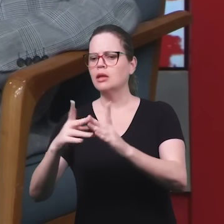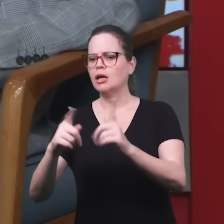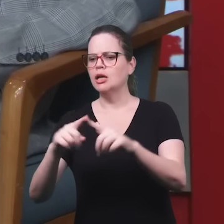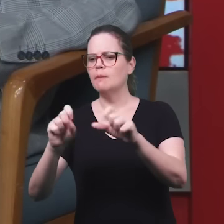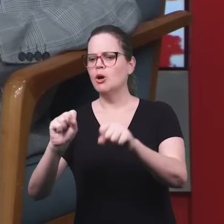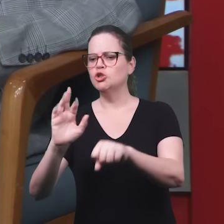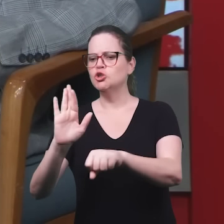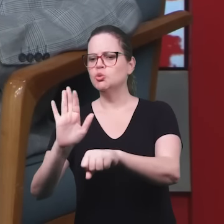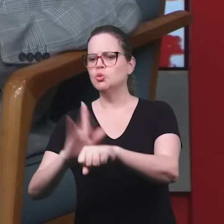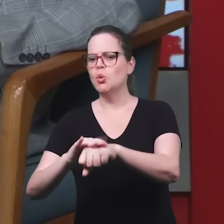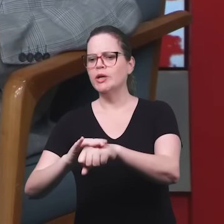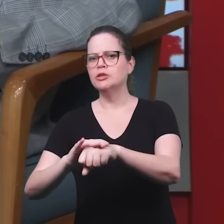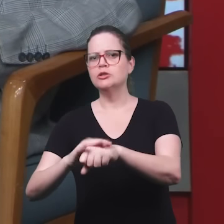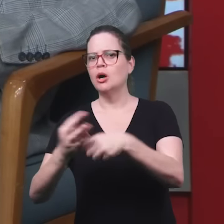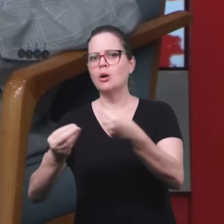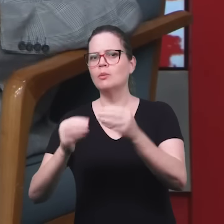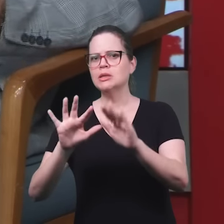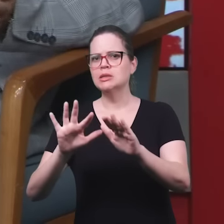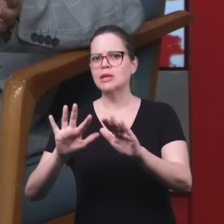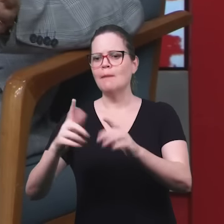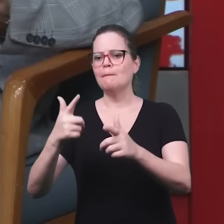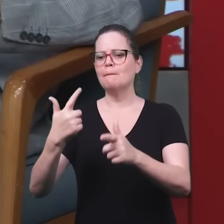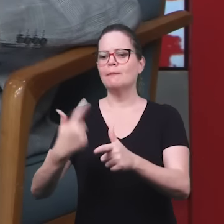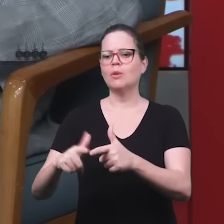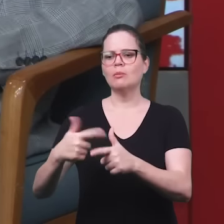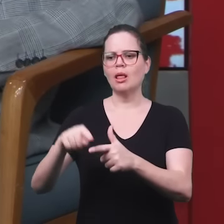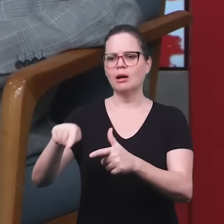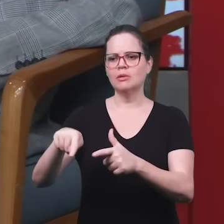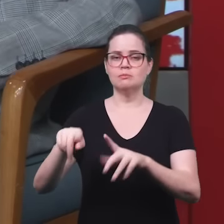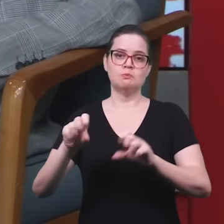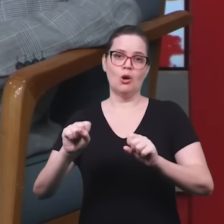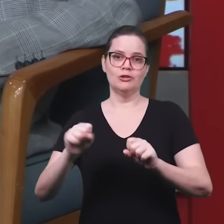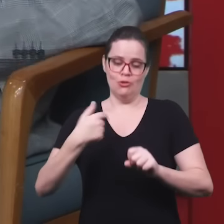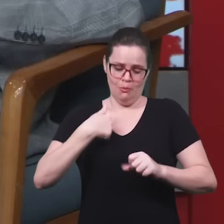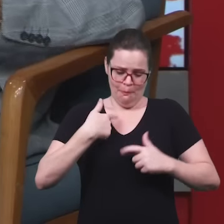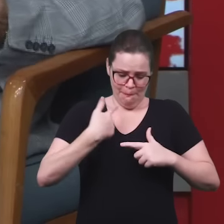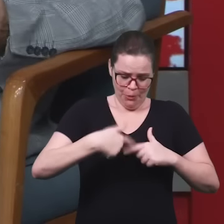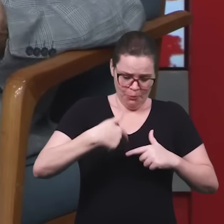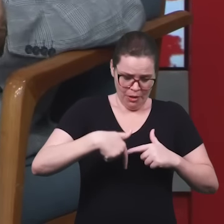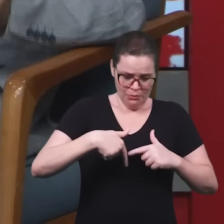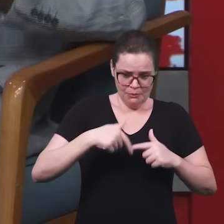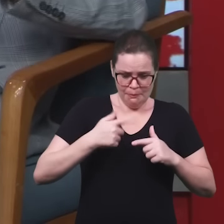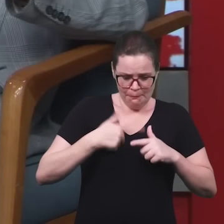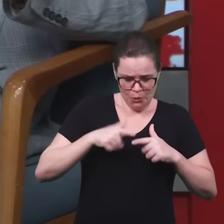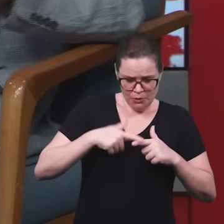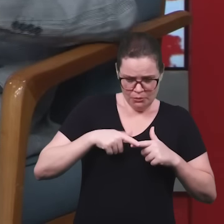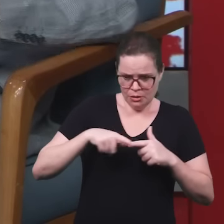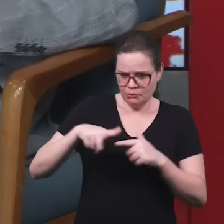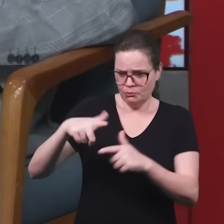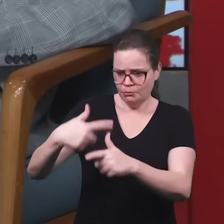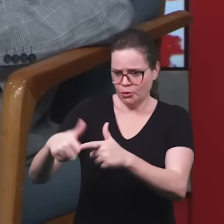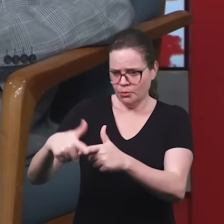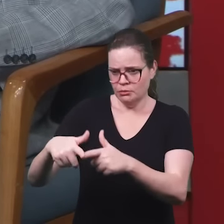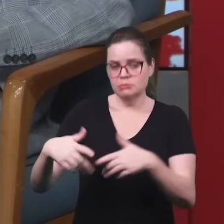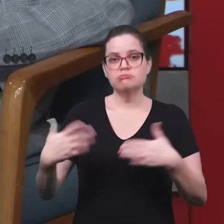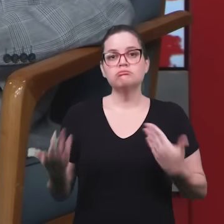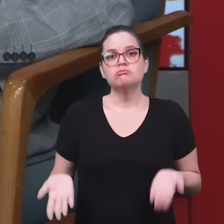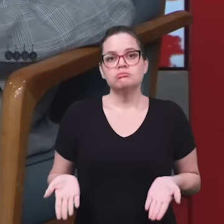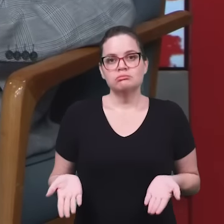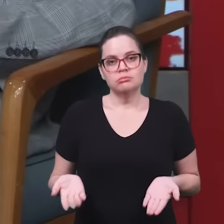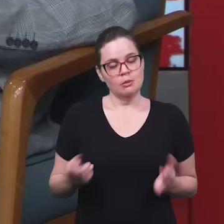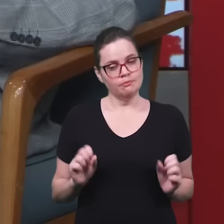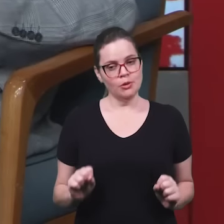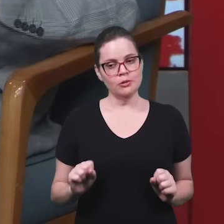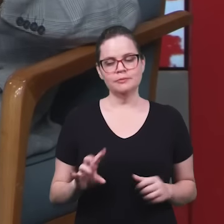programas. O corpo pode adoecer? Pode. Qual a pessoa